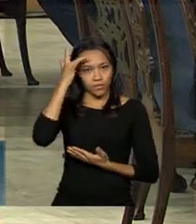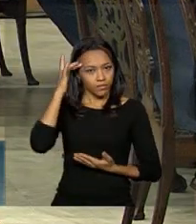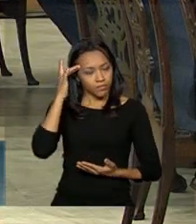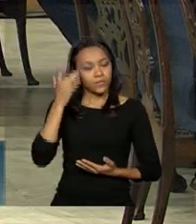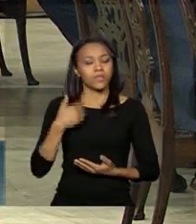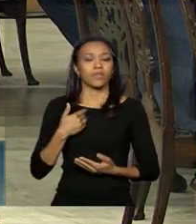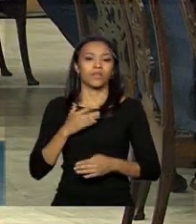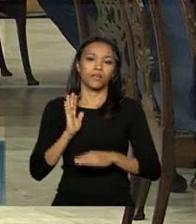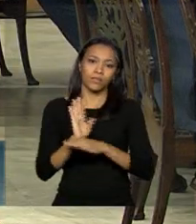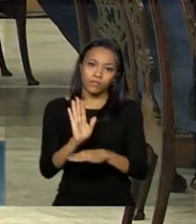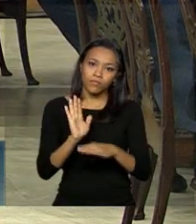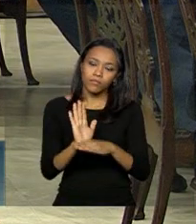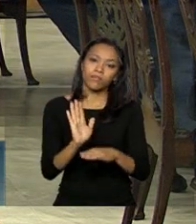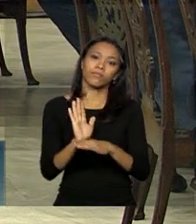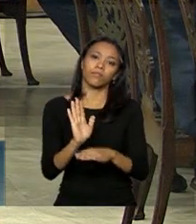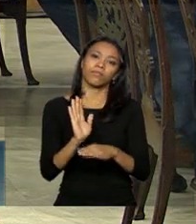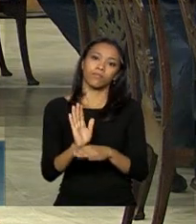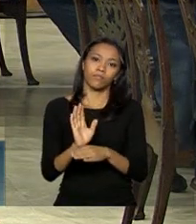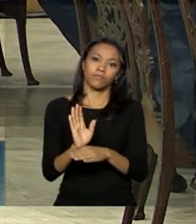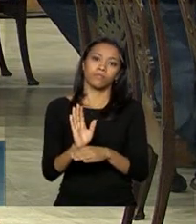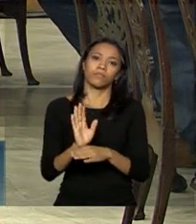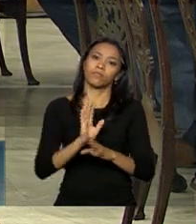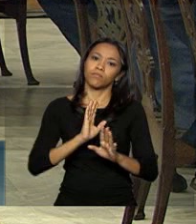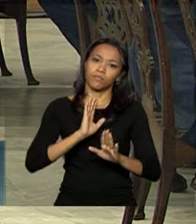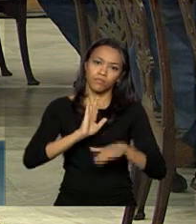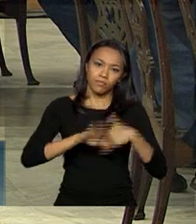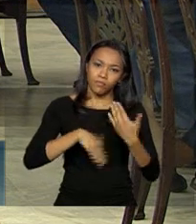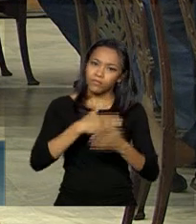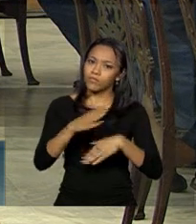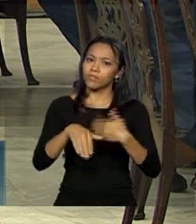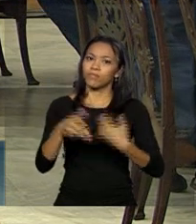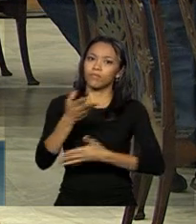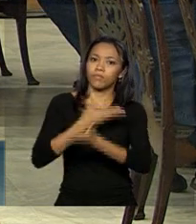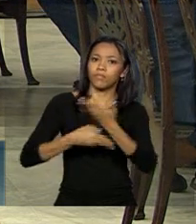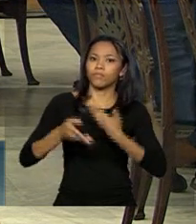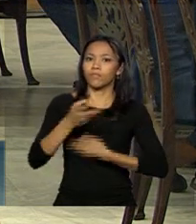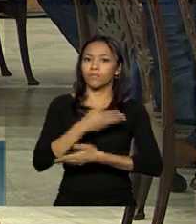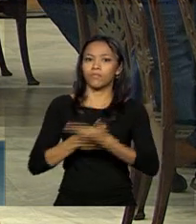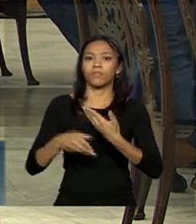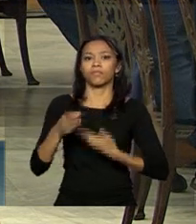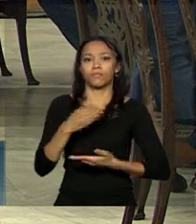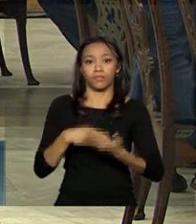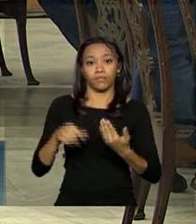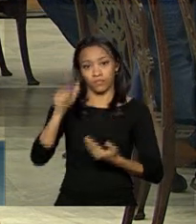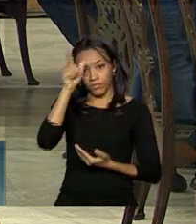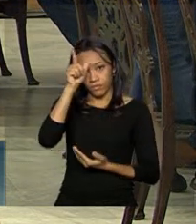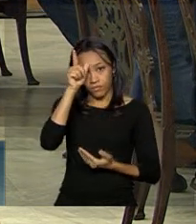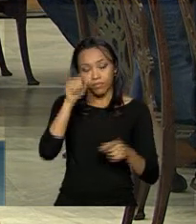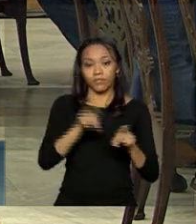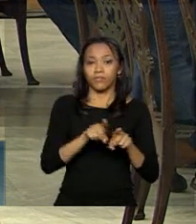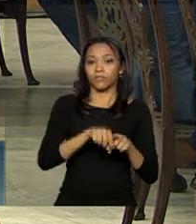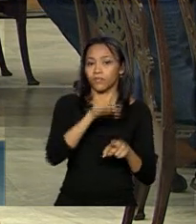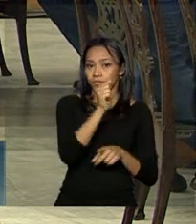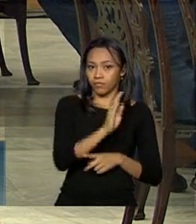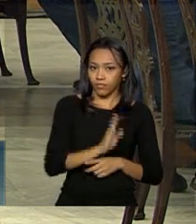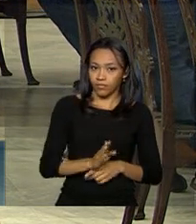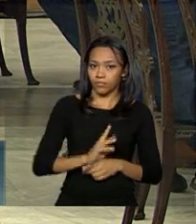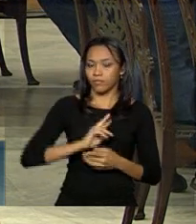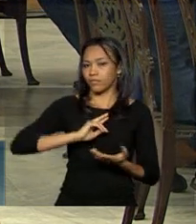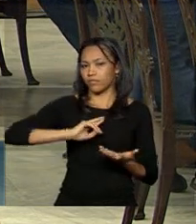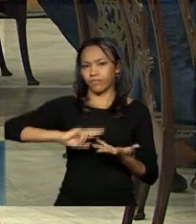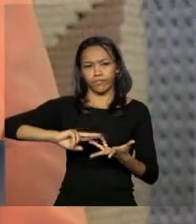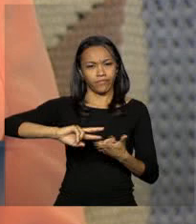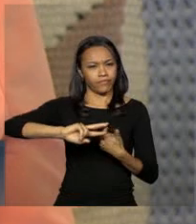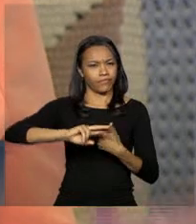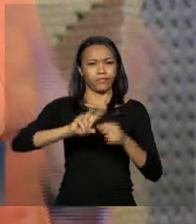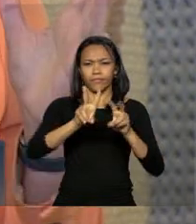contribuíram para desenvolver as relações entre a Alemanha e o Brasil aos mais variados